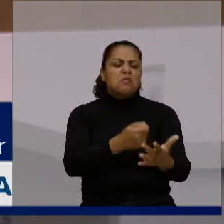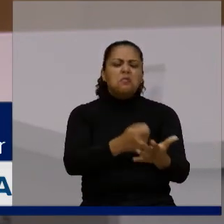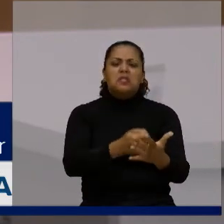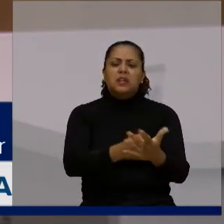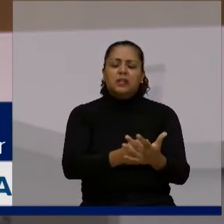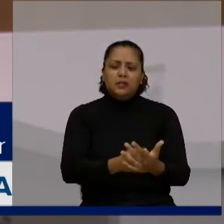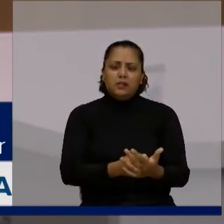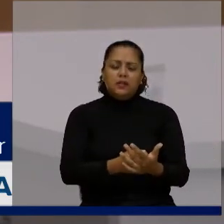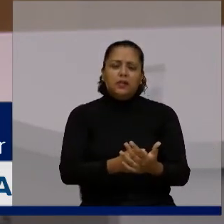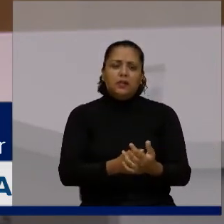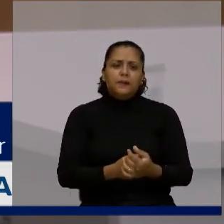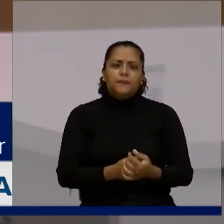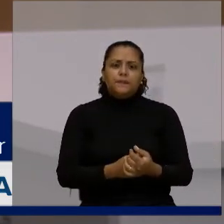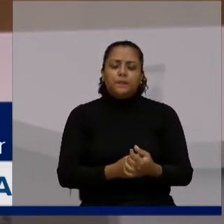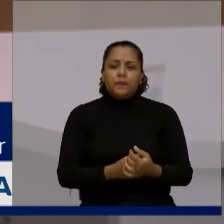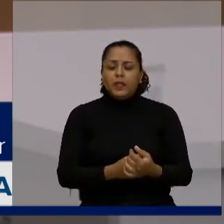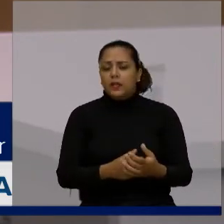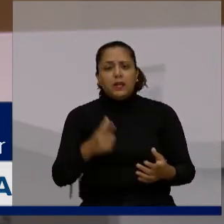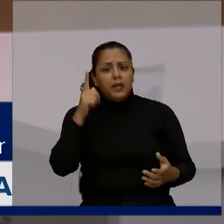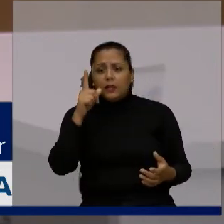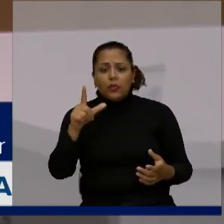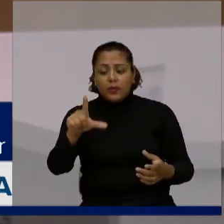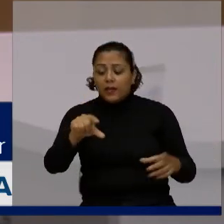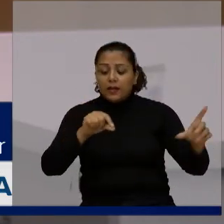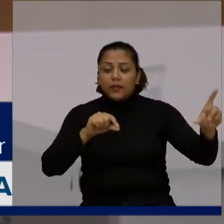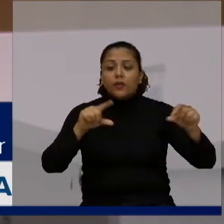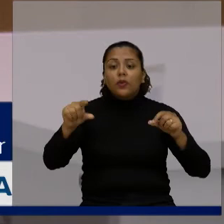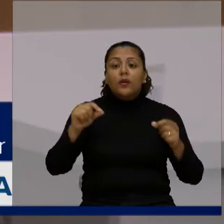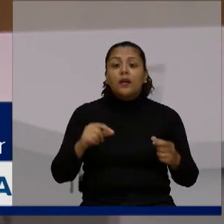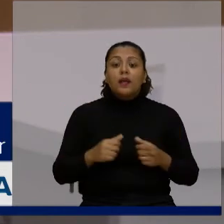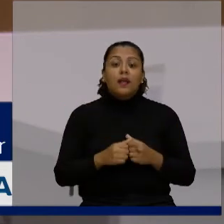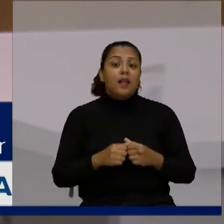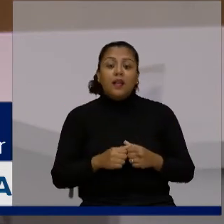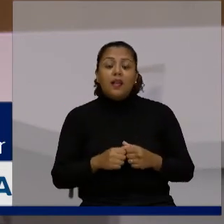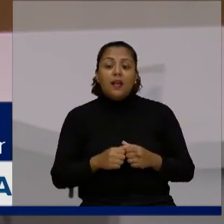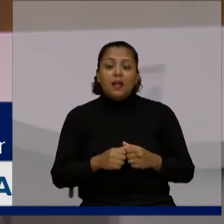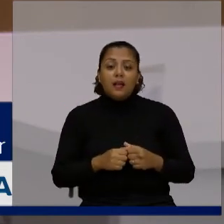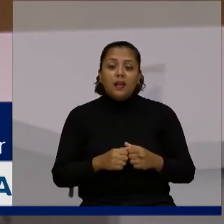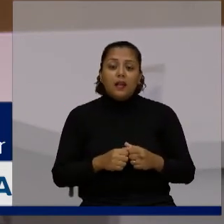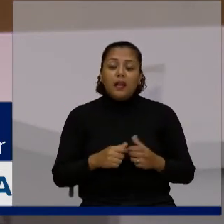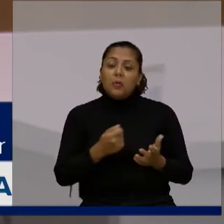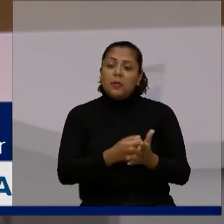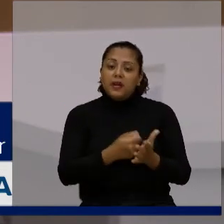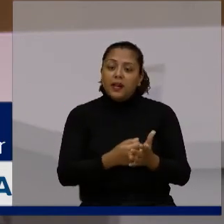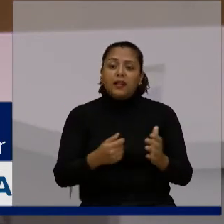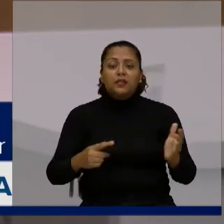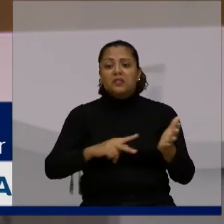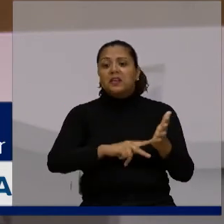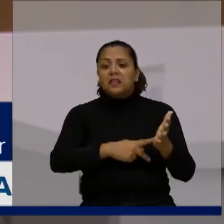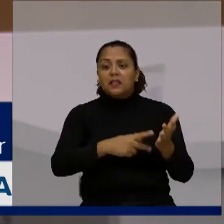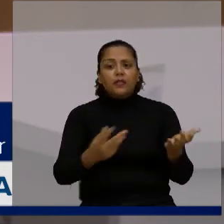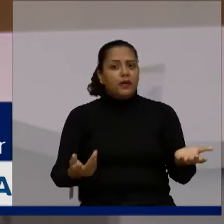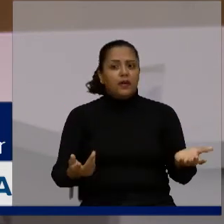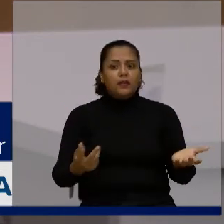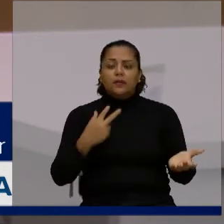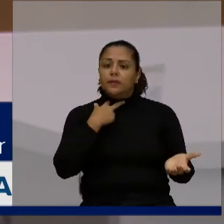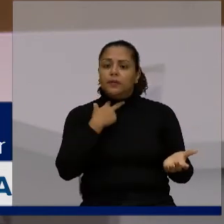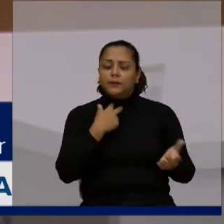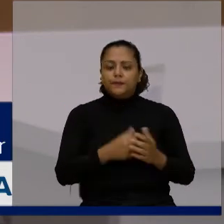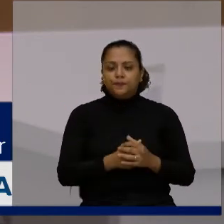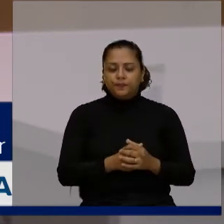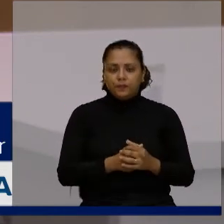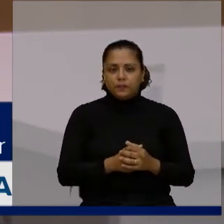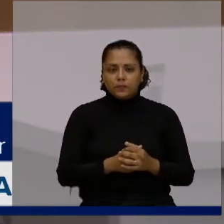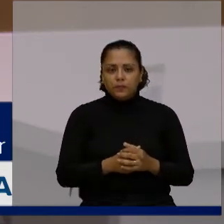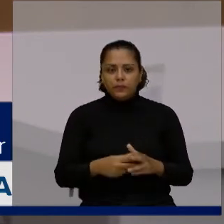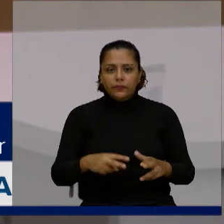não tem essa autonomia de sair ou entrar se ele se sentir representado por essa classe. Então, essa emenda nesse